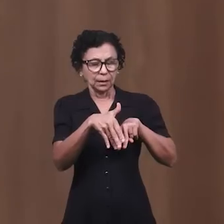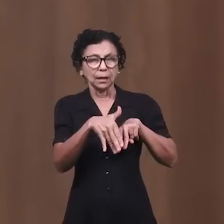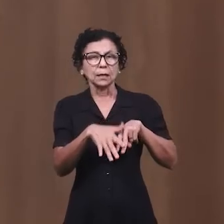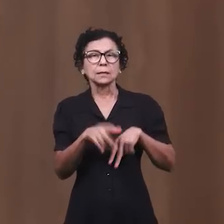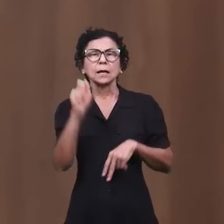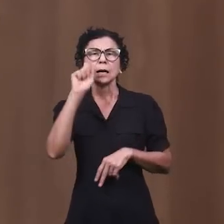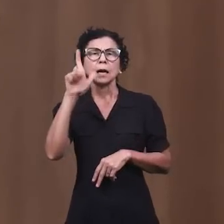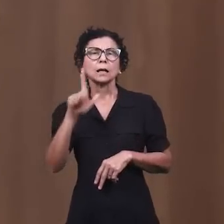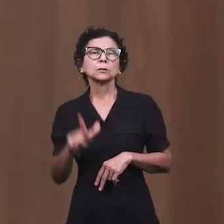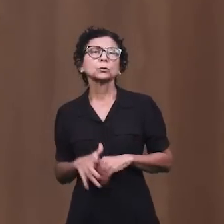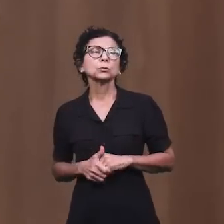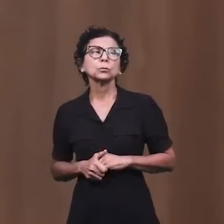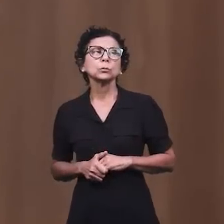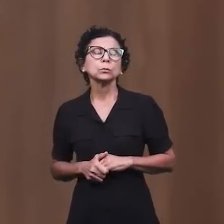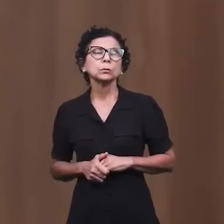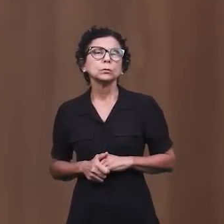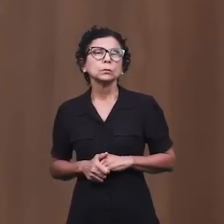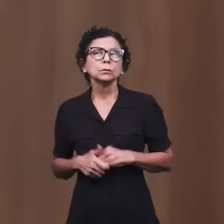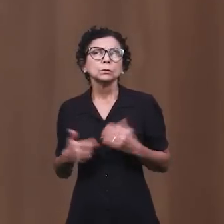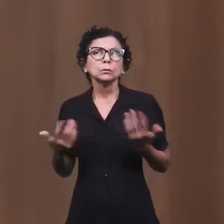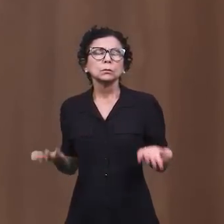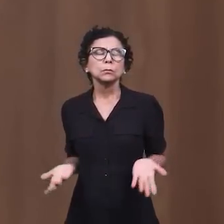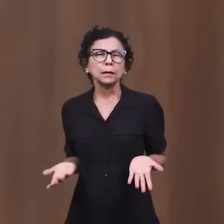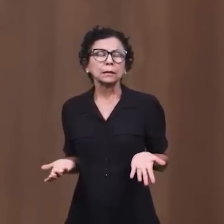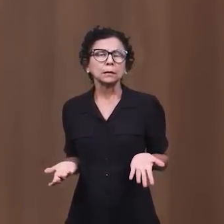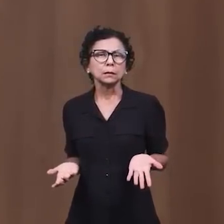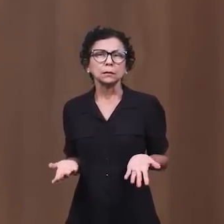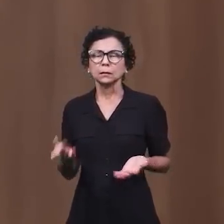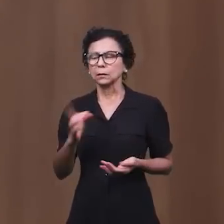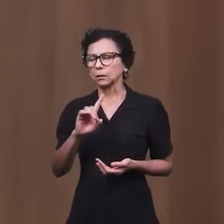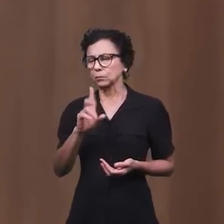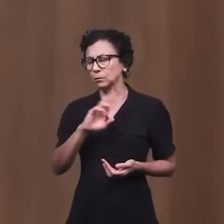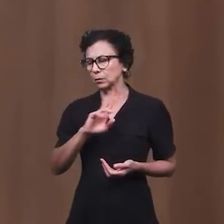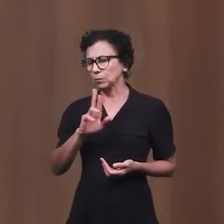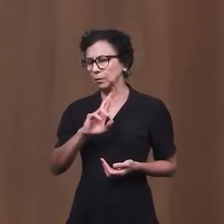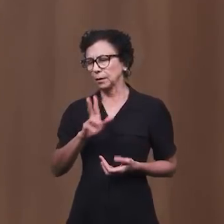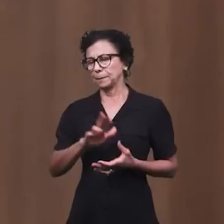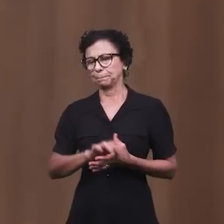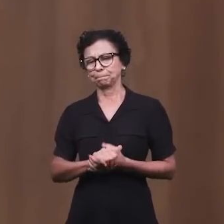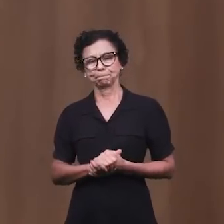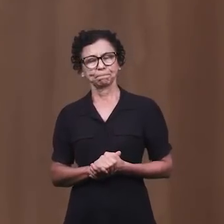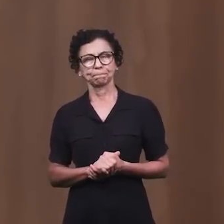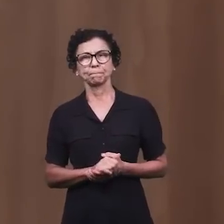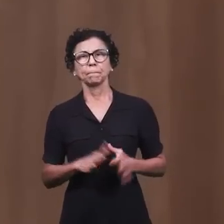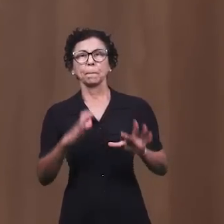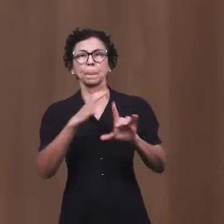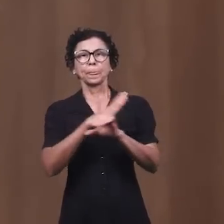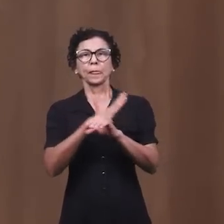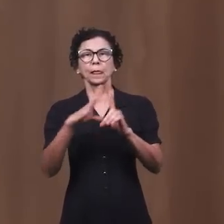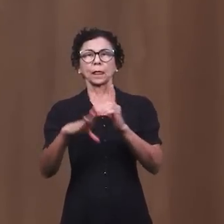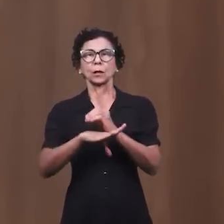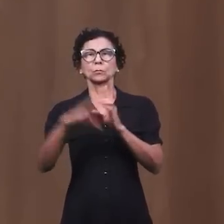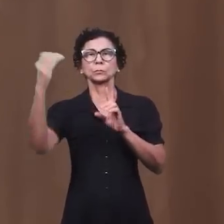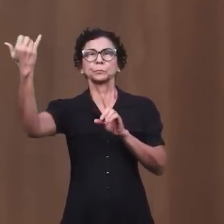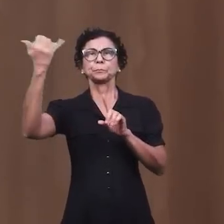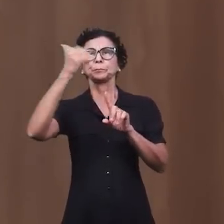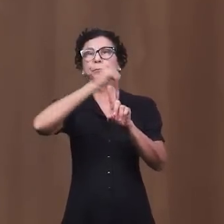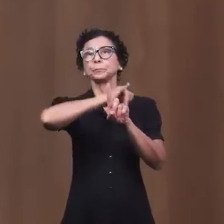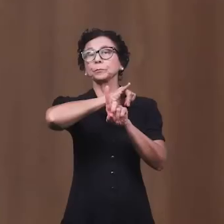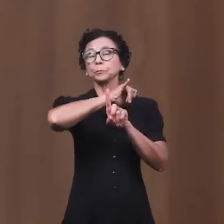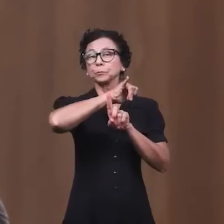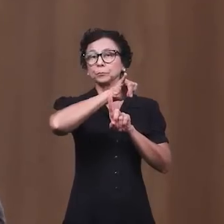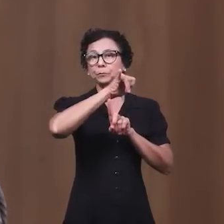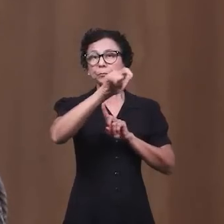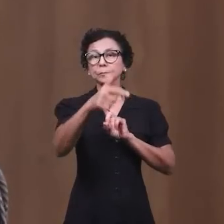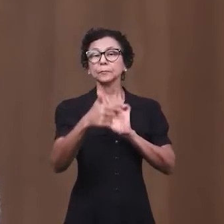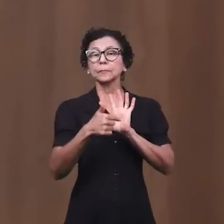isso? O culto profético é para expor as pessoas? Não é para assim. O culto profético, o senhor vai mostrar o